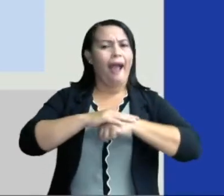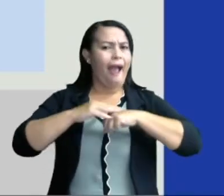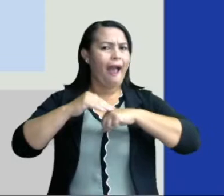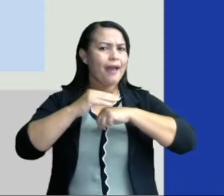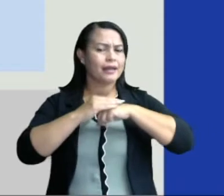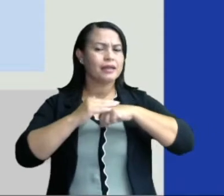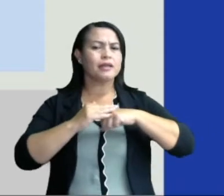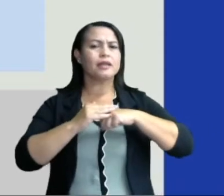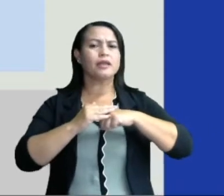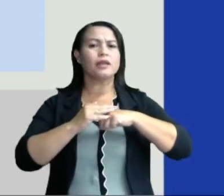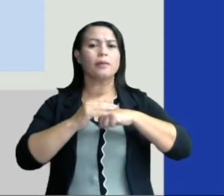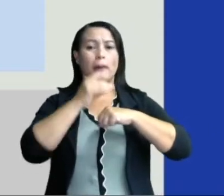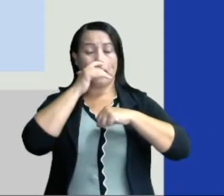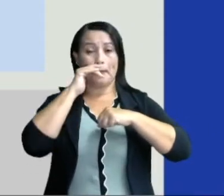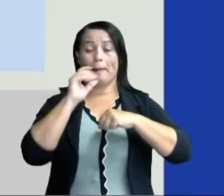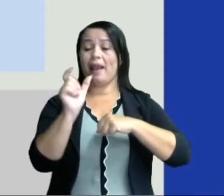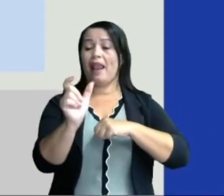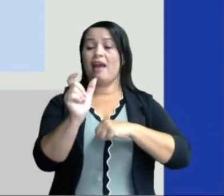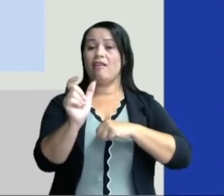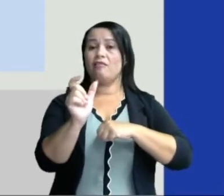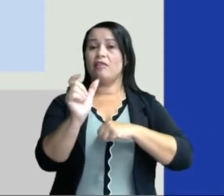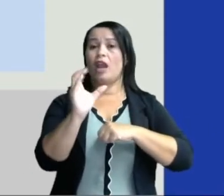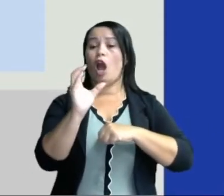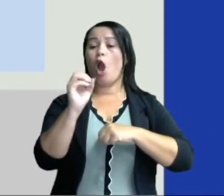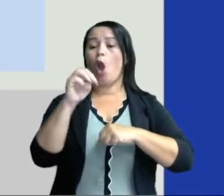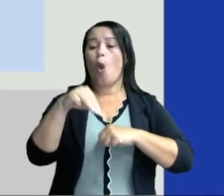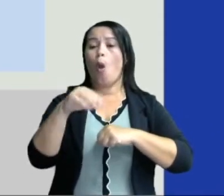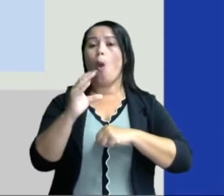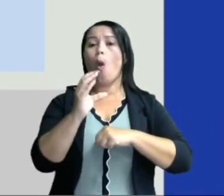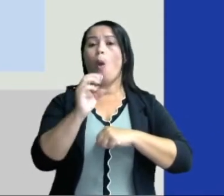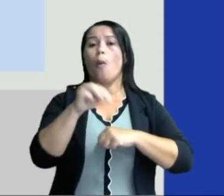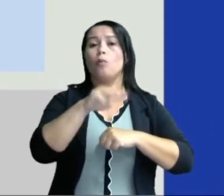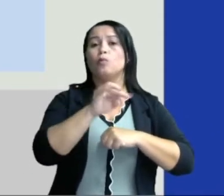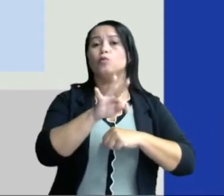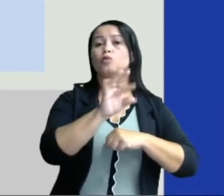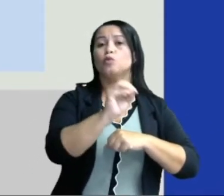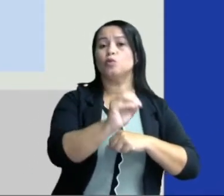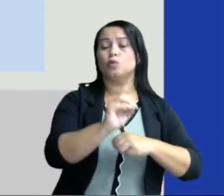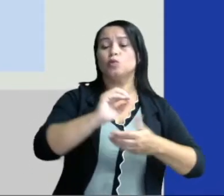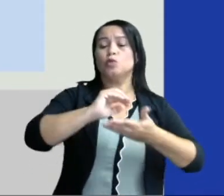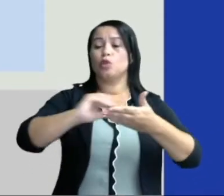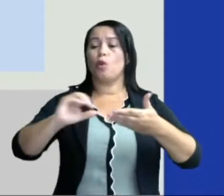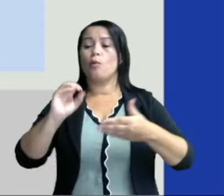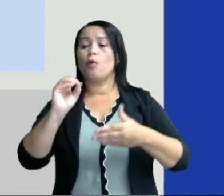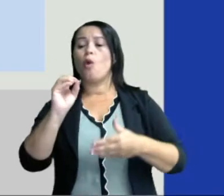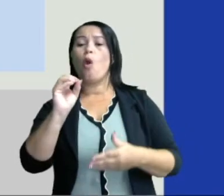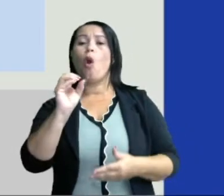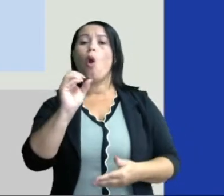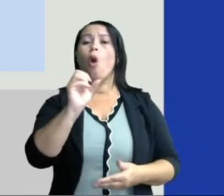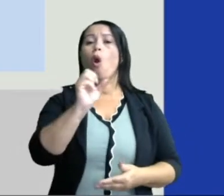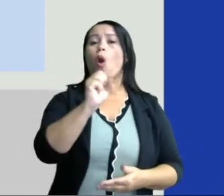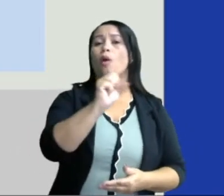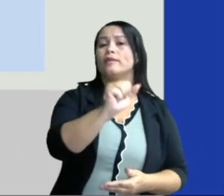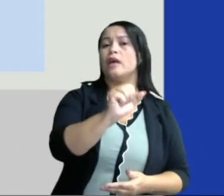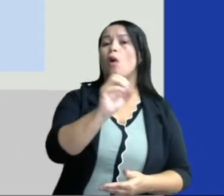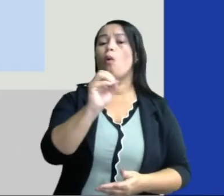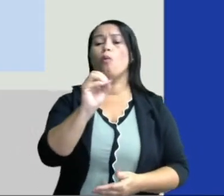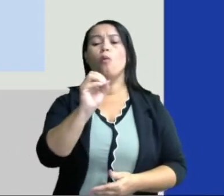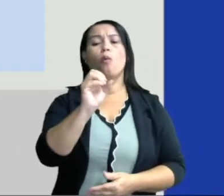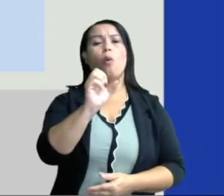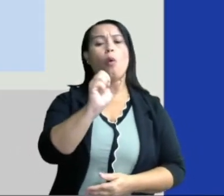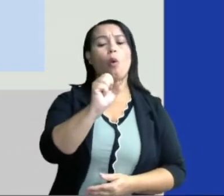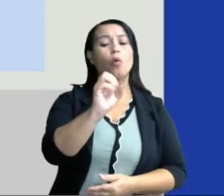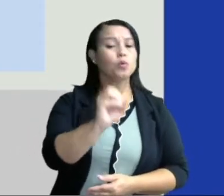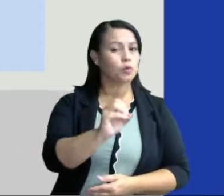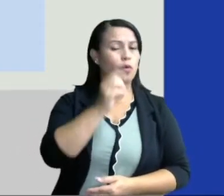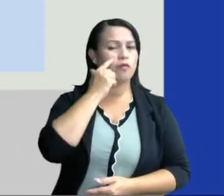eu substituí com muito, tá? Por oso ou osa. Então,